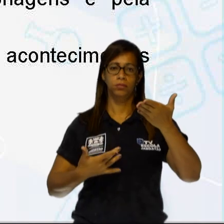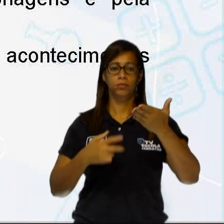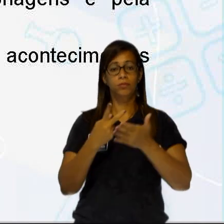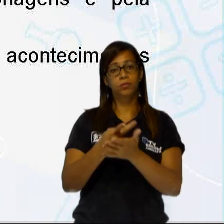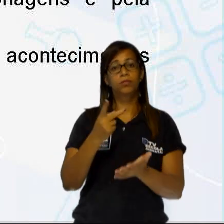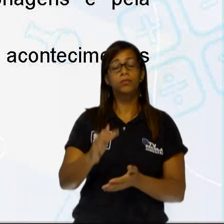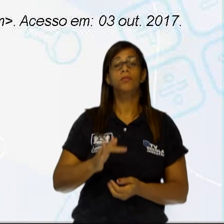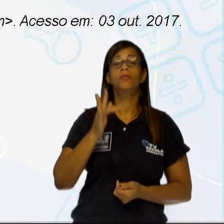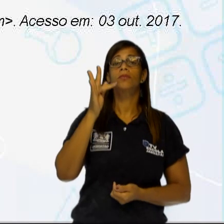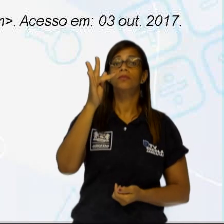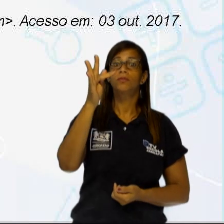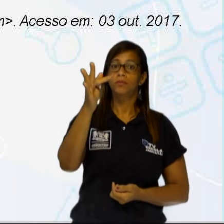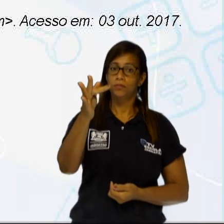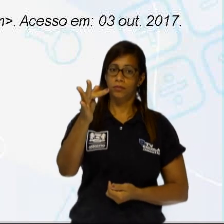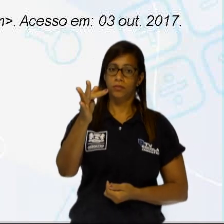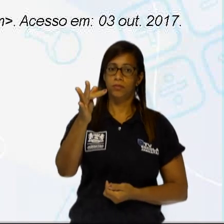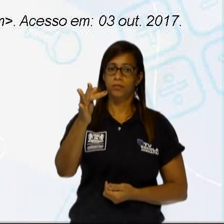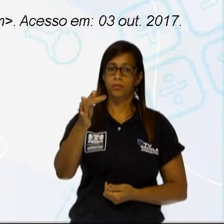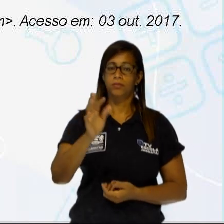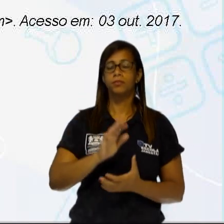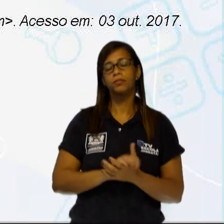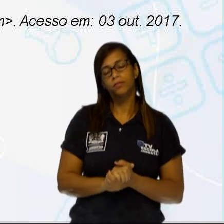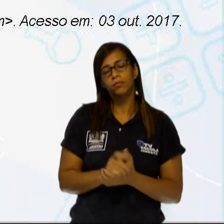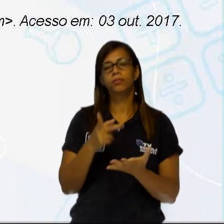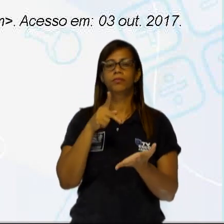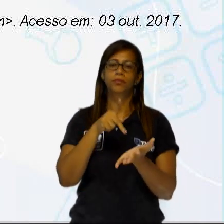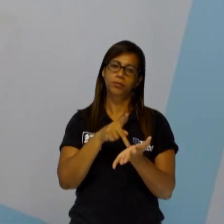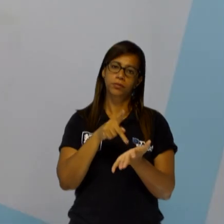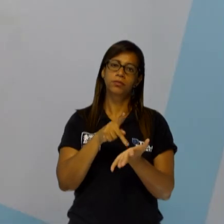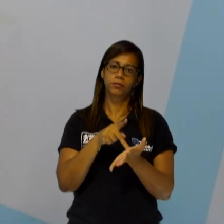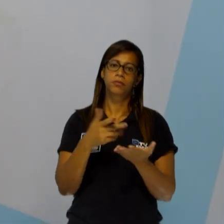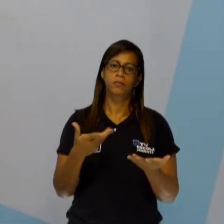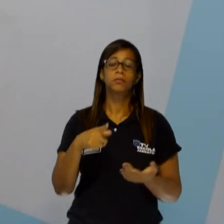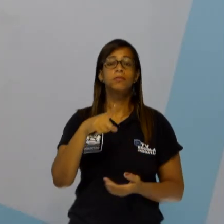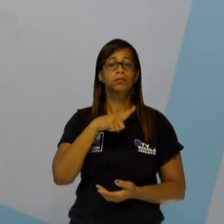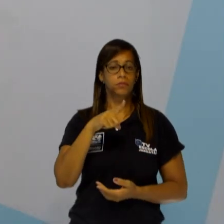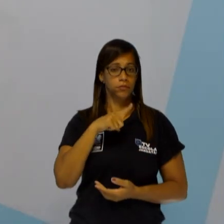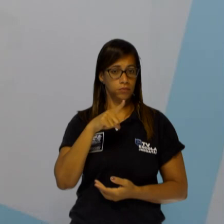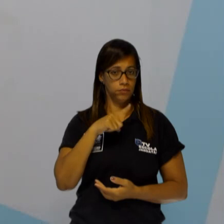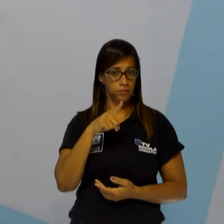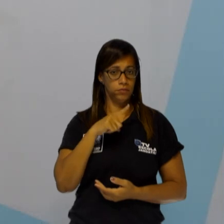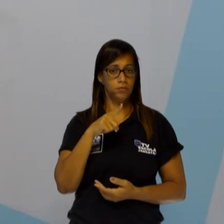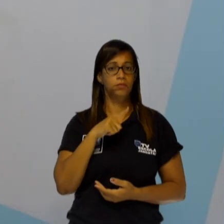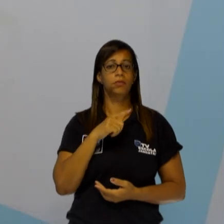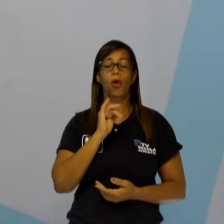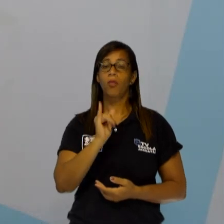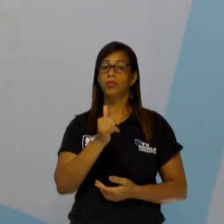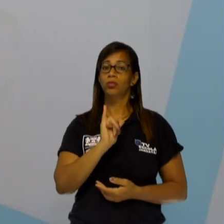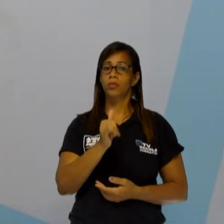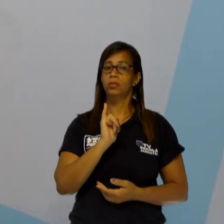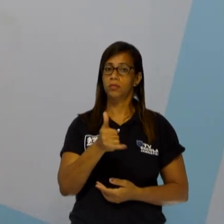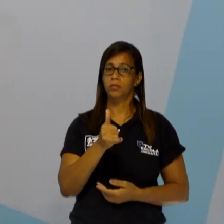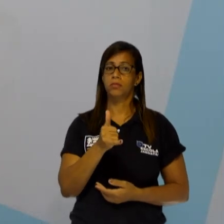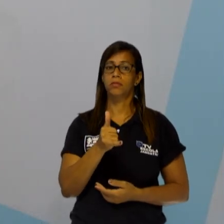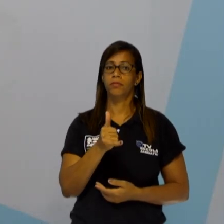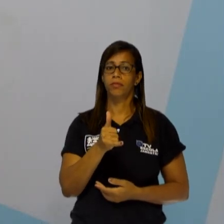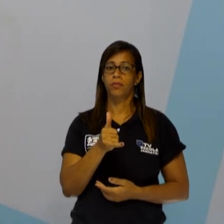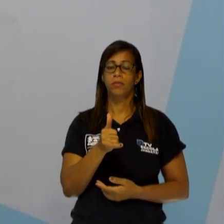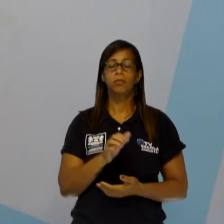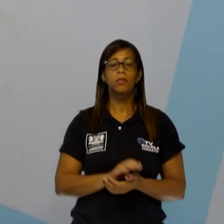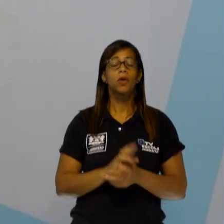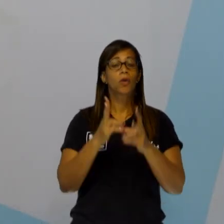forma preditiva. Bom, nós temos realmente um narrador que observa os fatos e vai contando a